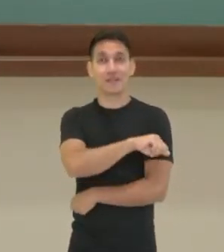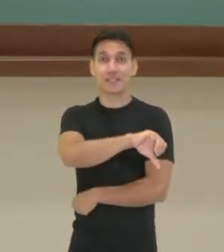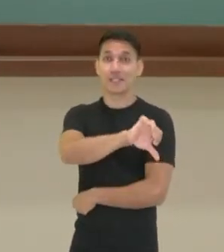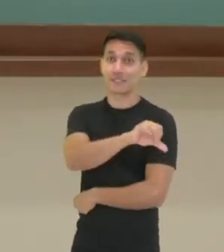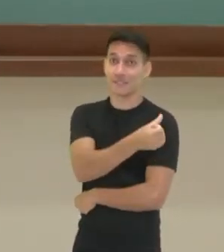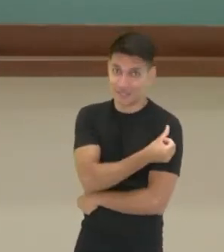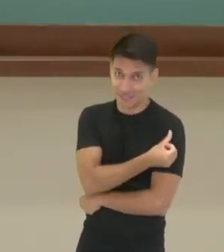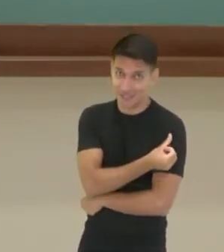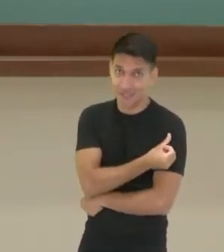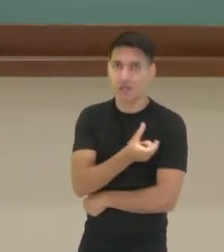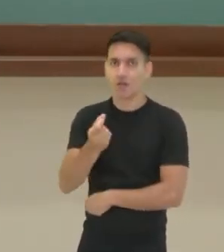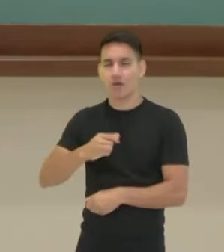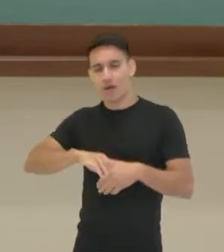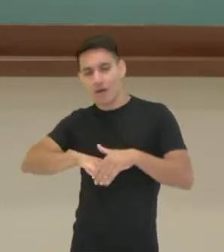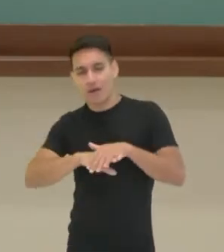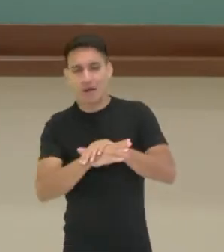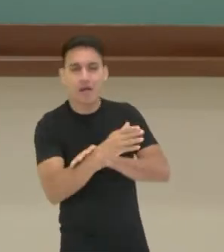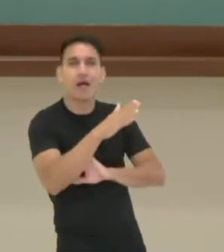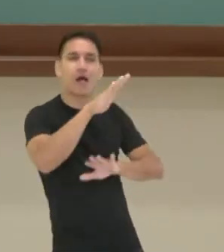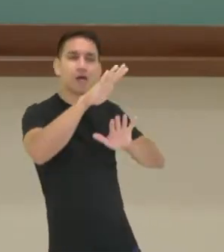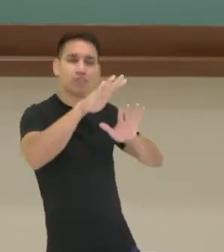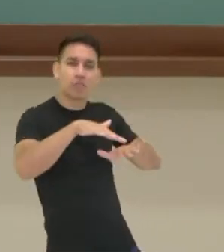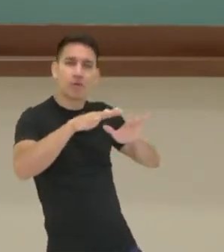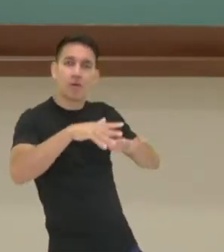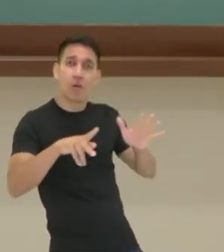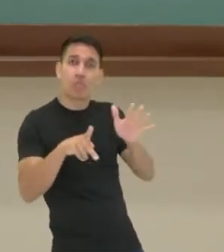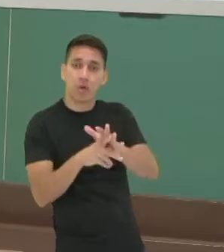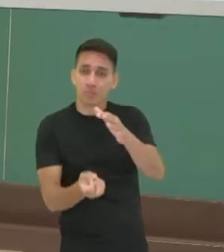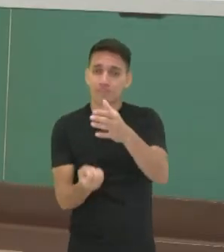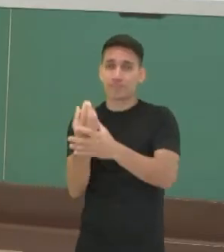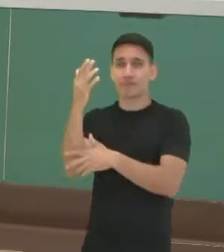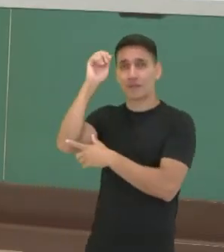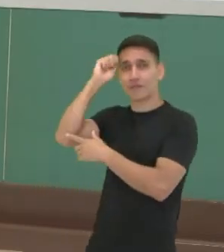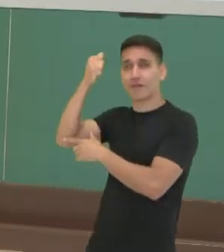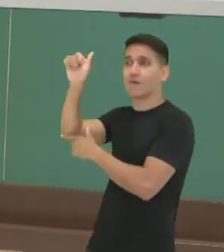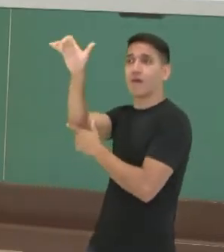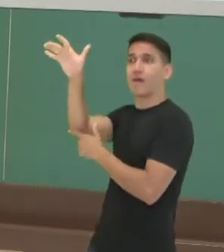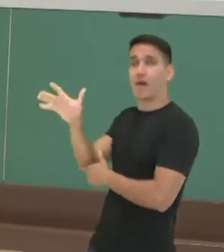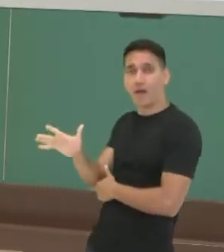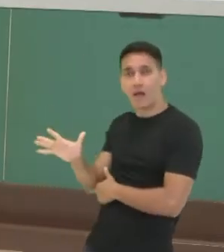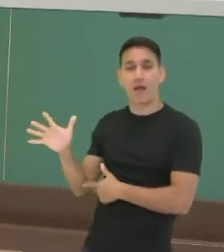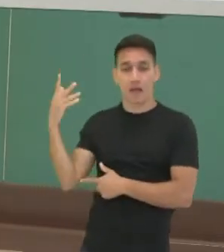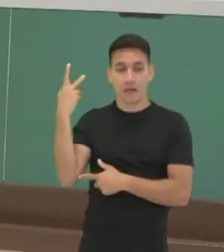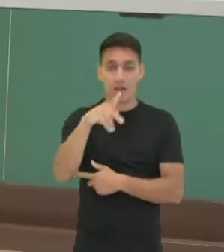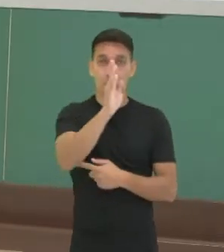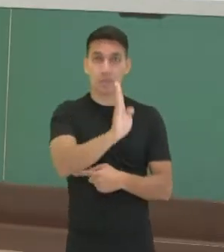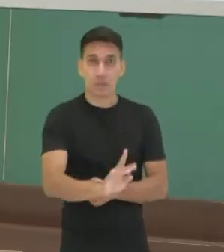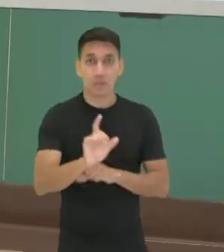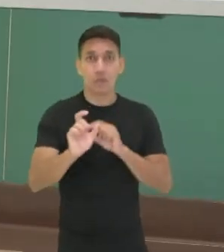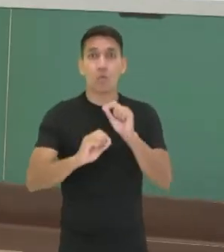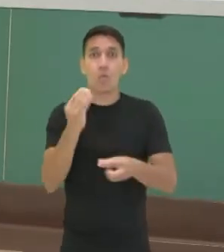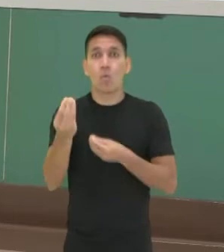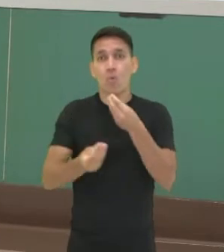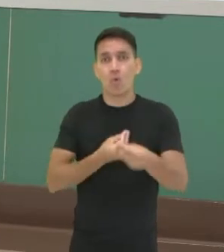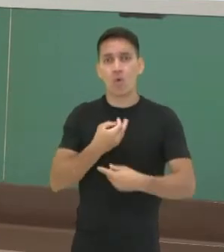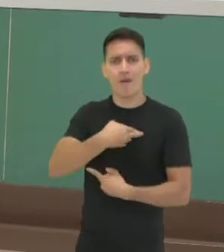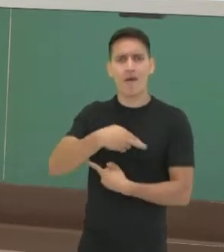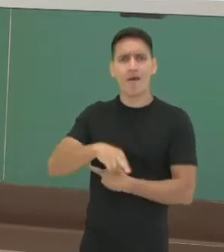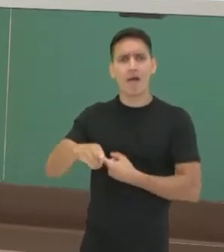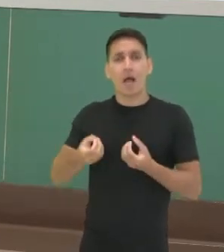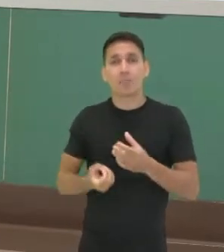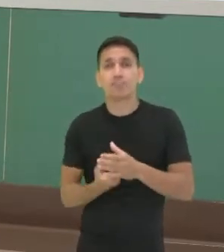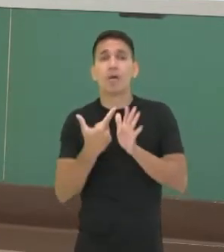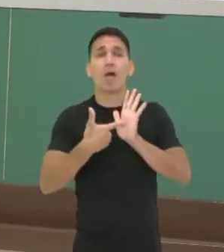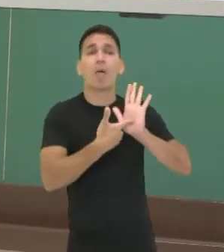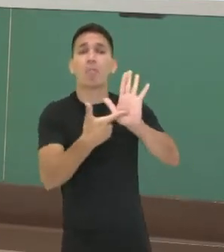ritos e rituais de matriz africana, das manifestações religiosas presentes no Brasil